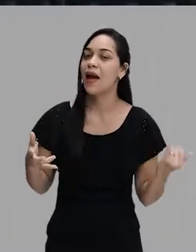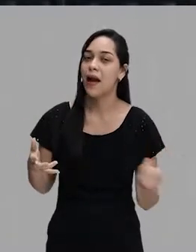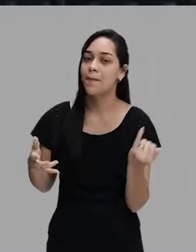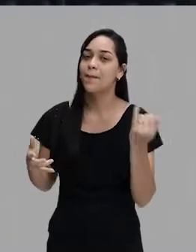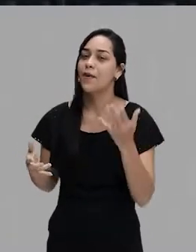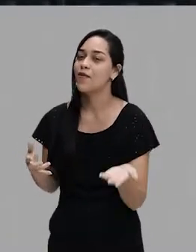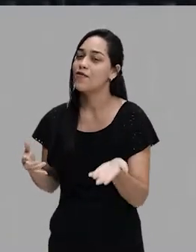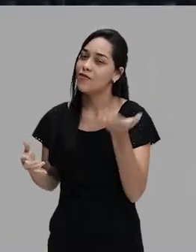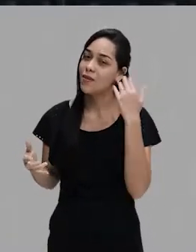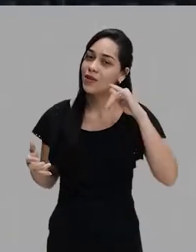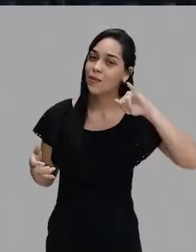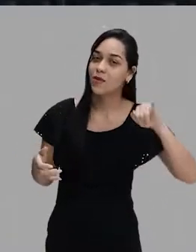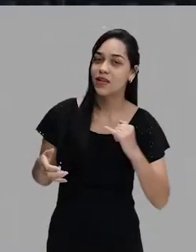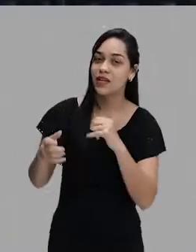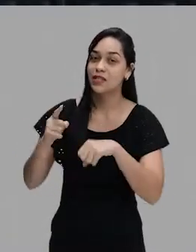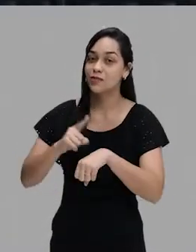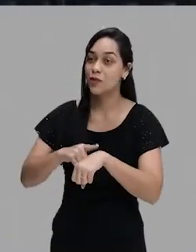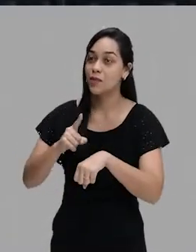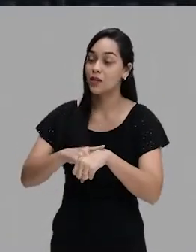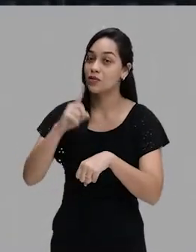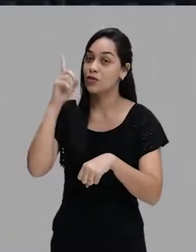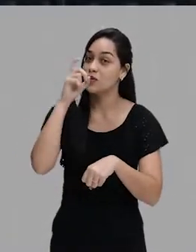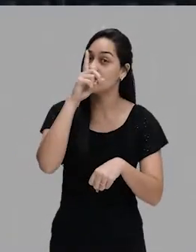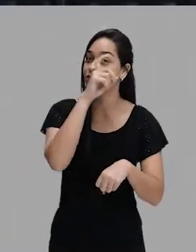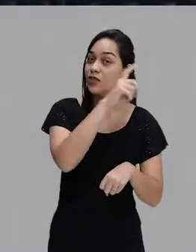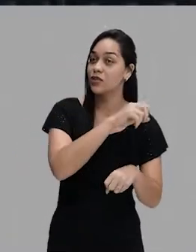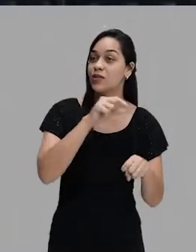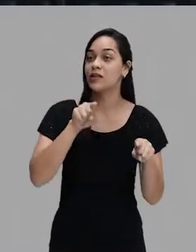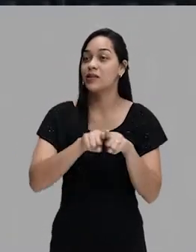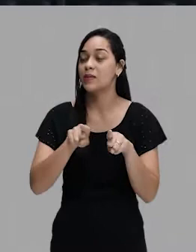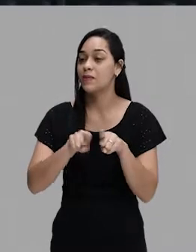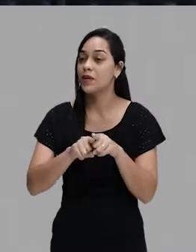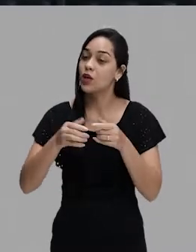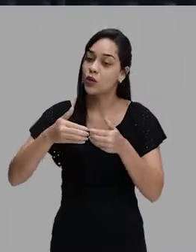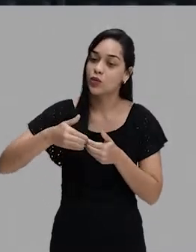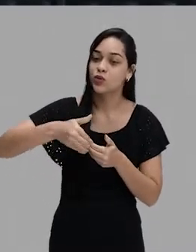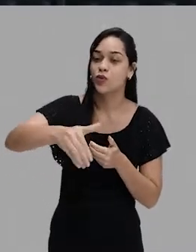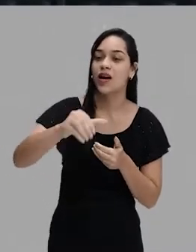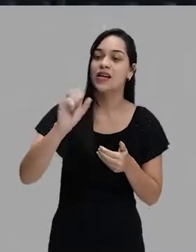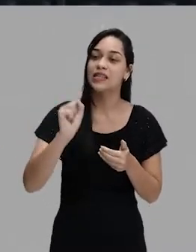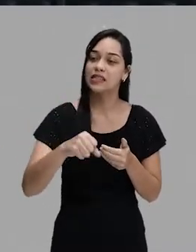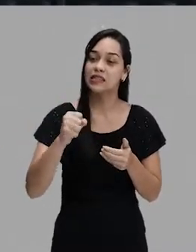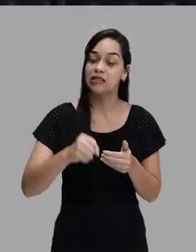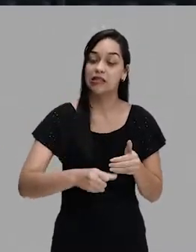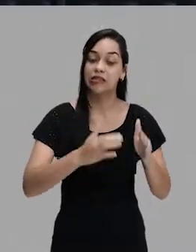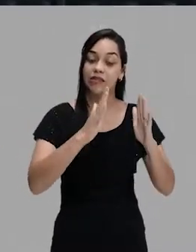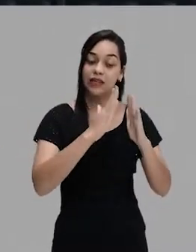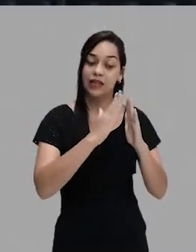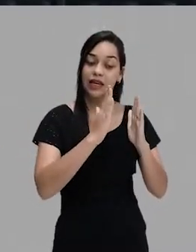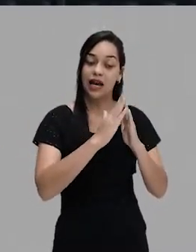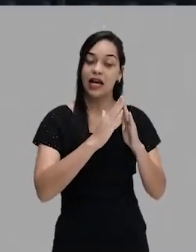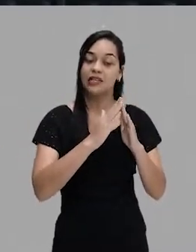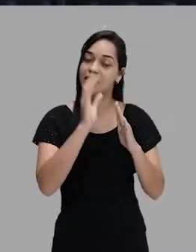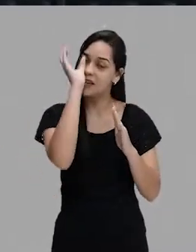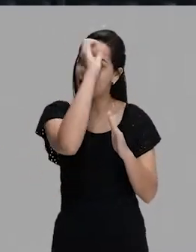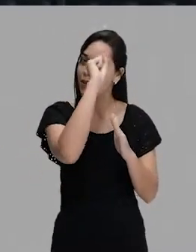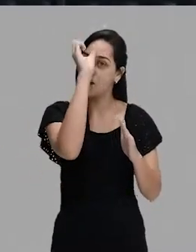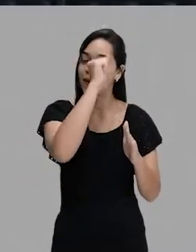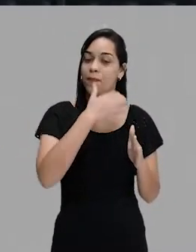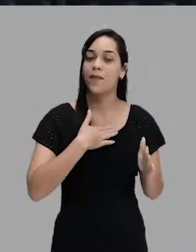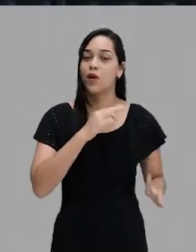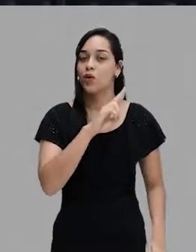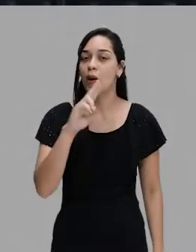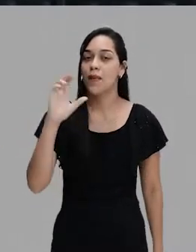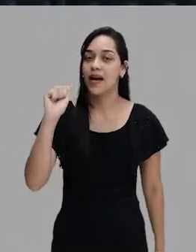vamos aproveitar esse momento difícil e continuar em casa e aprendendo. Eu sou a